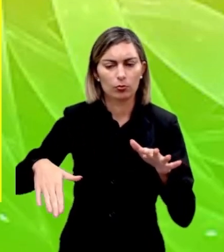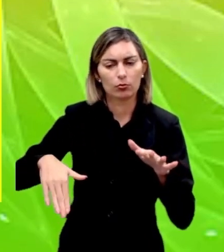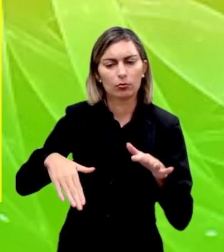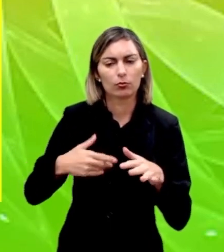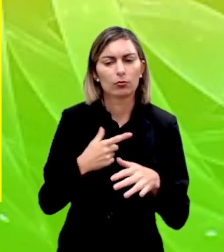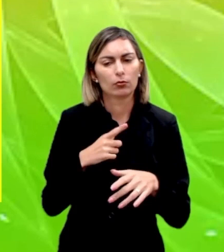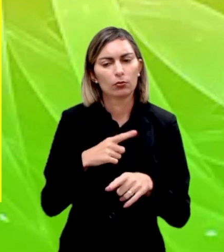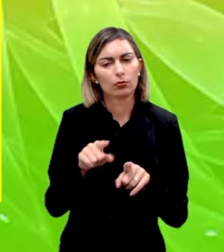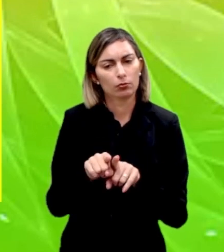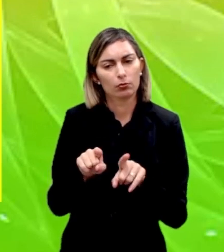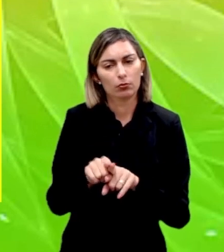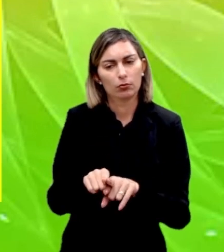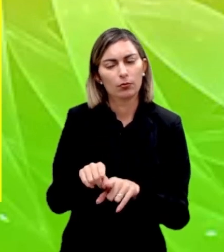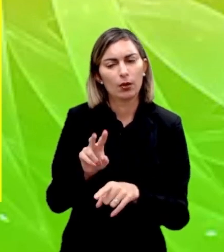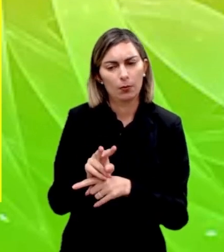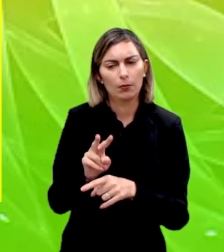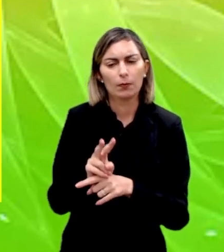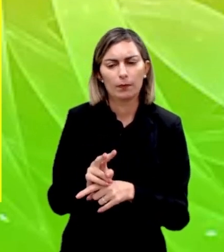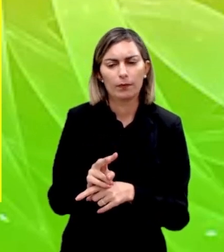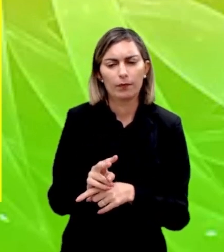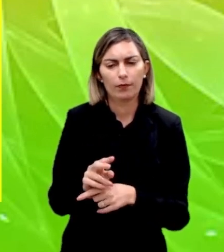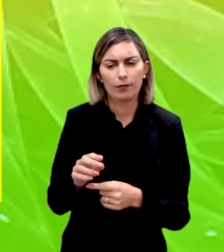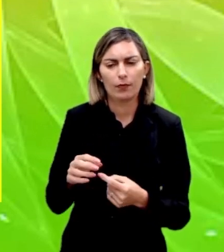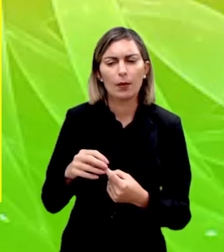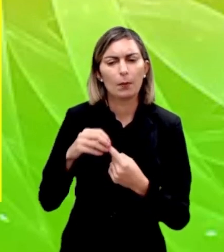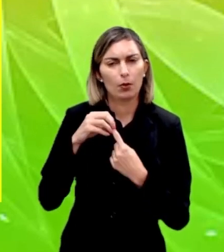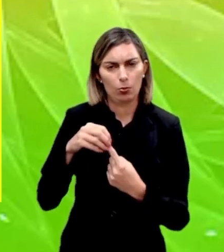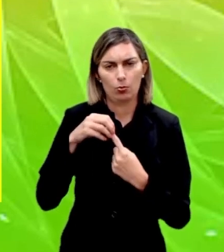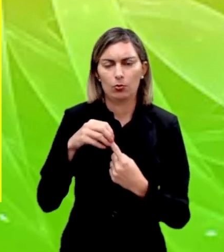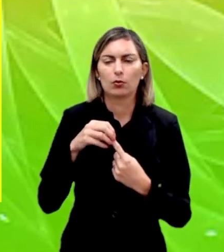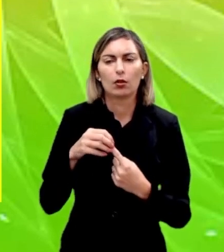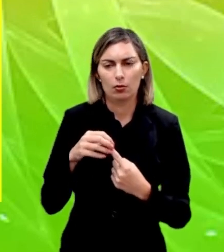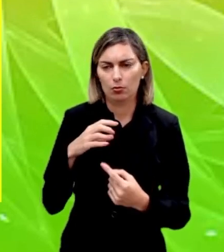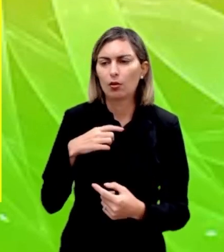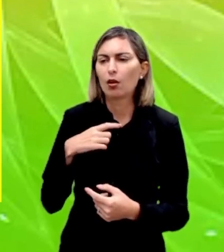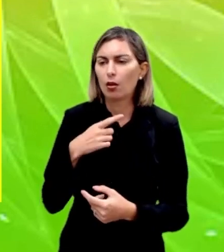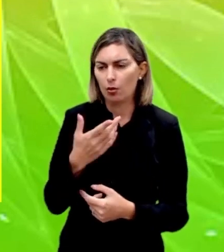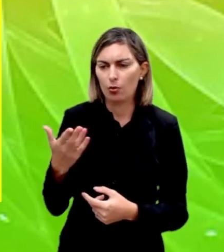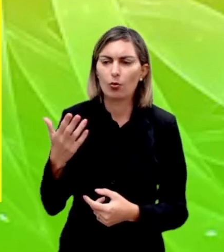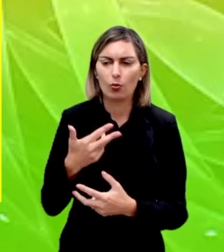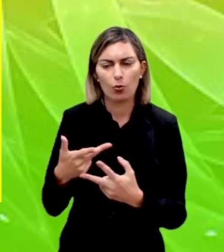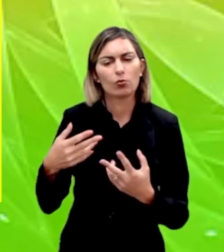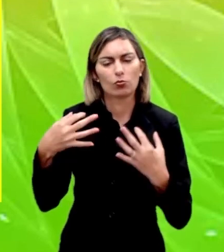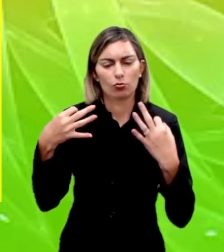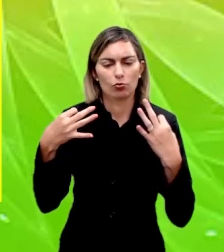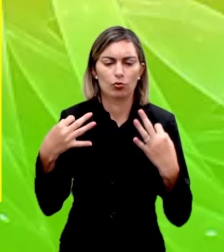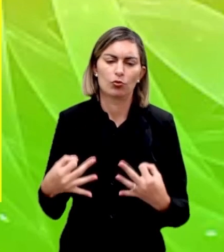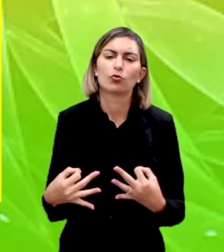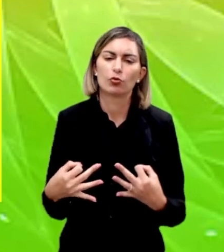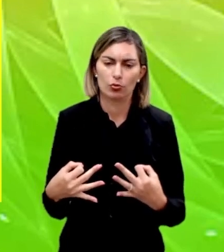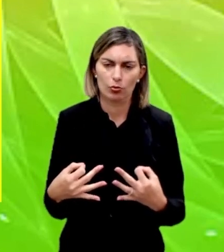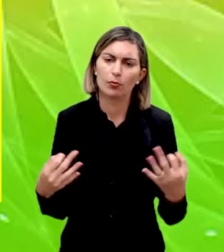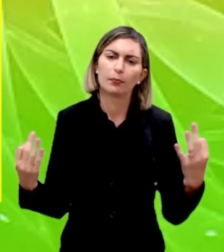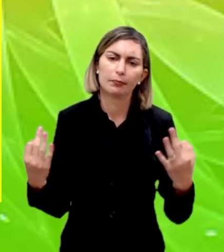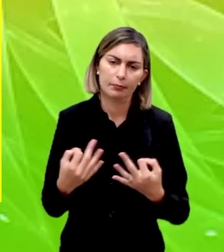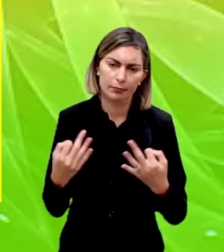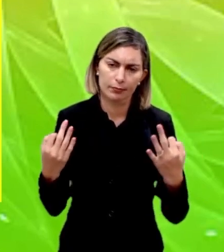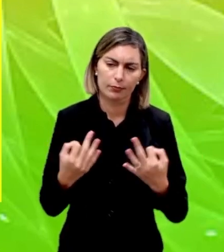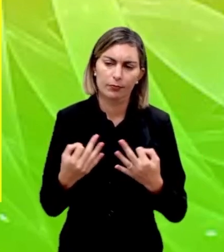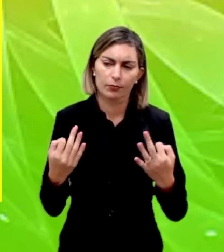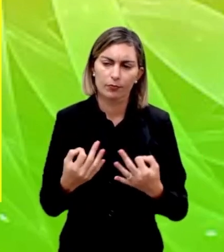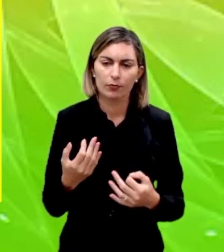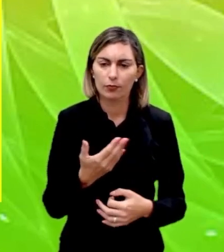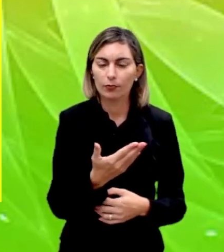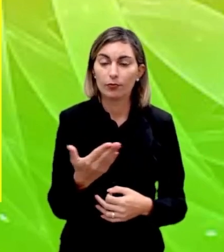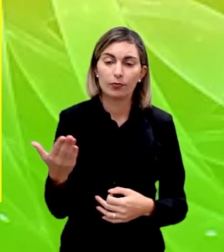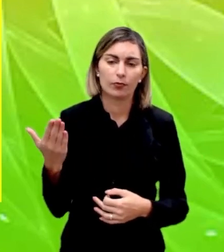seja também uma prioridade. Isso aí eu considero algo justo e perfeito. Você,